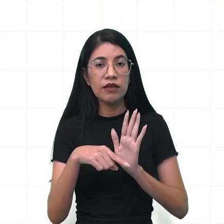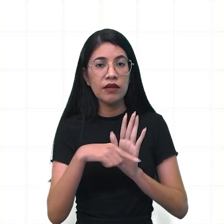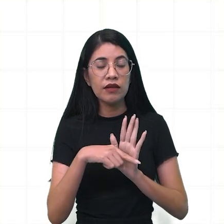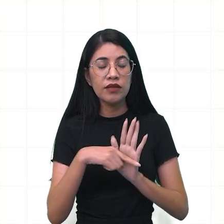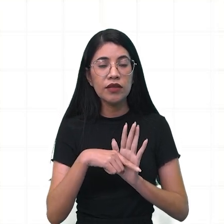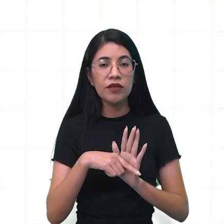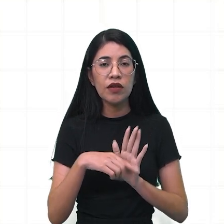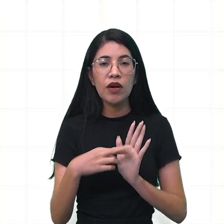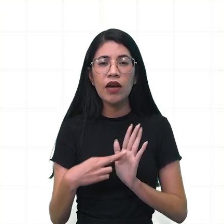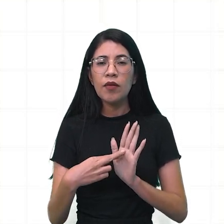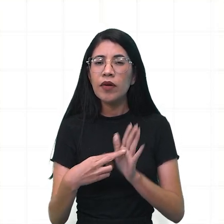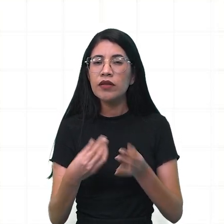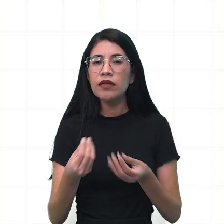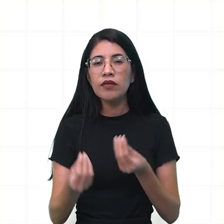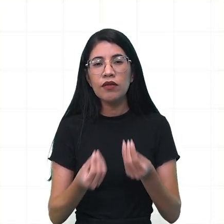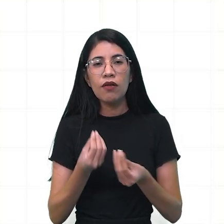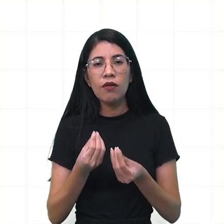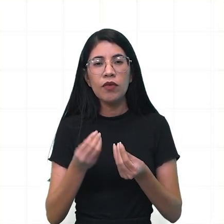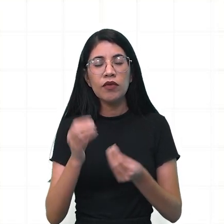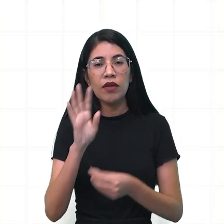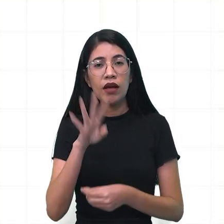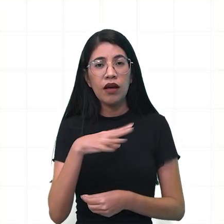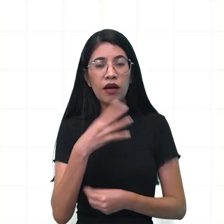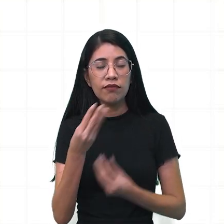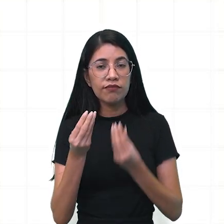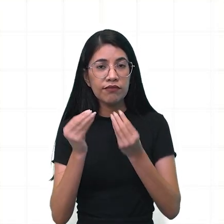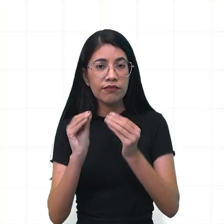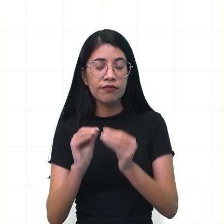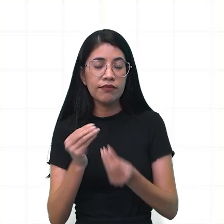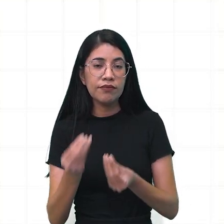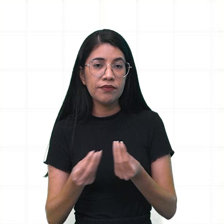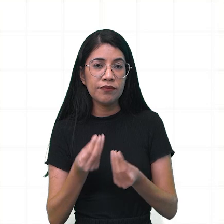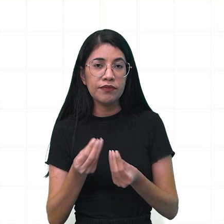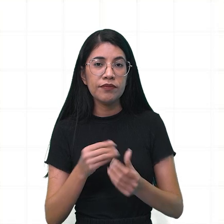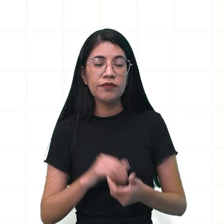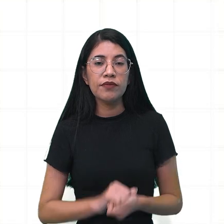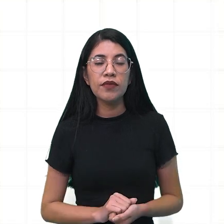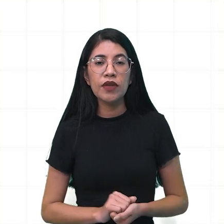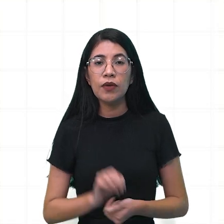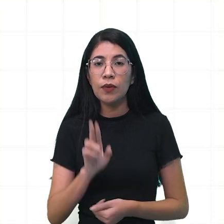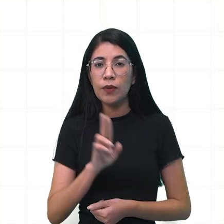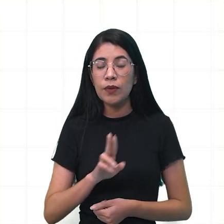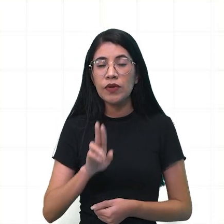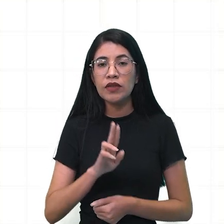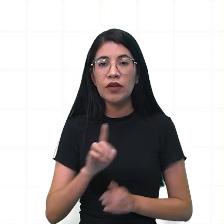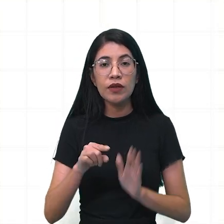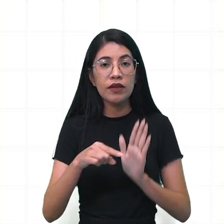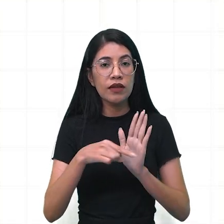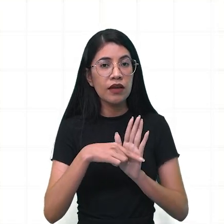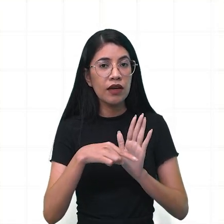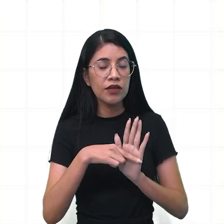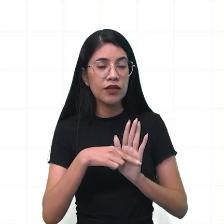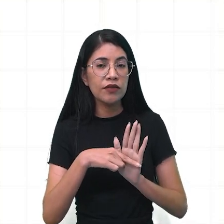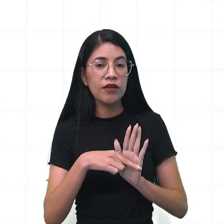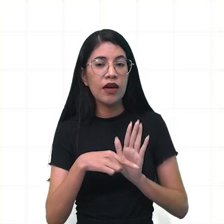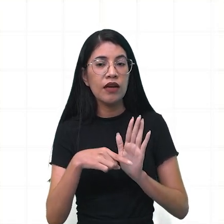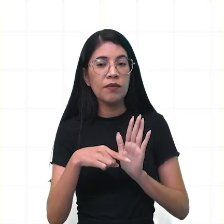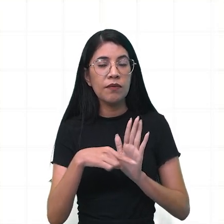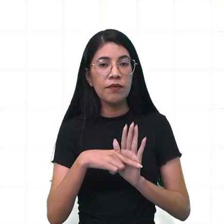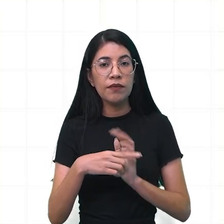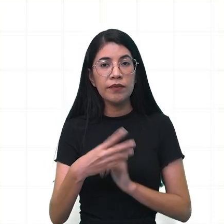como é que a gente vai representar esse saldo negativo então através do sinal de subtração na frente do